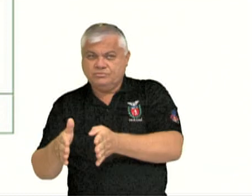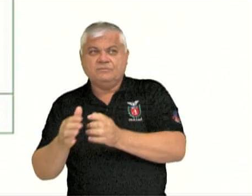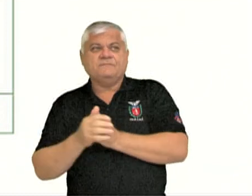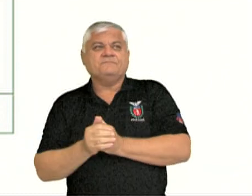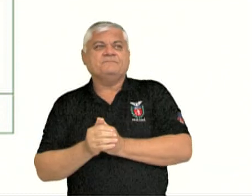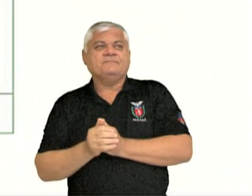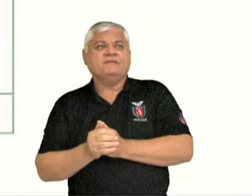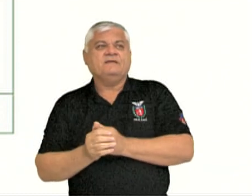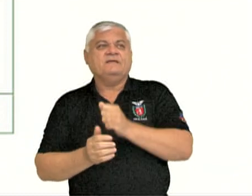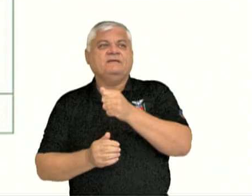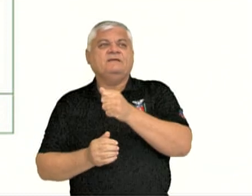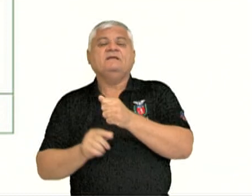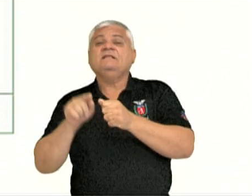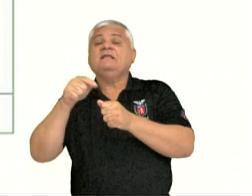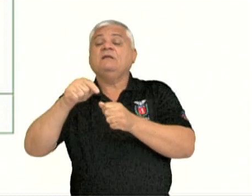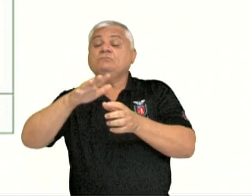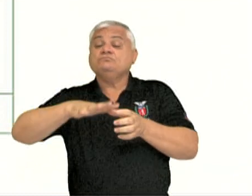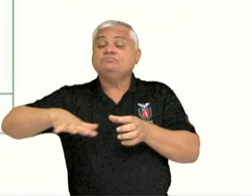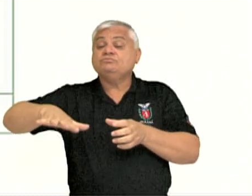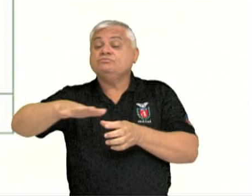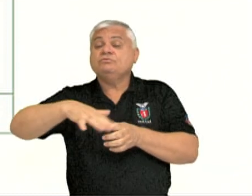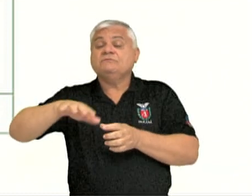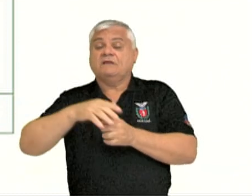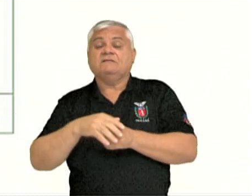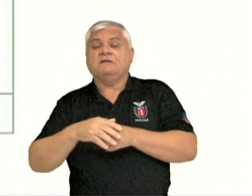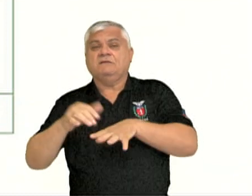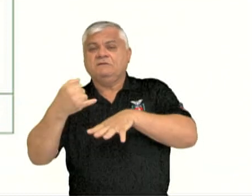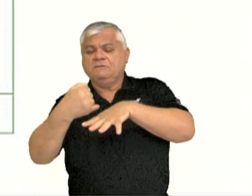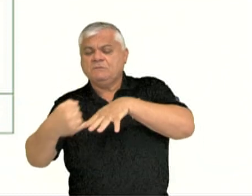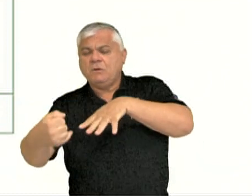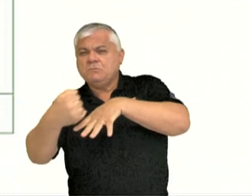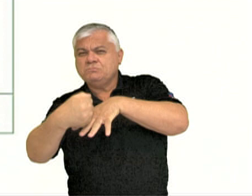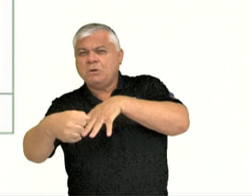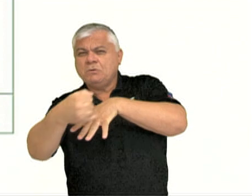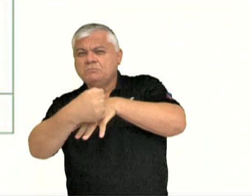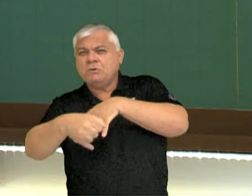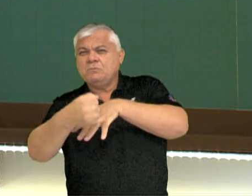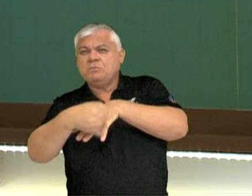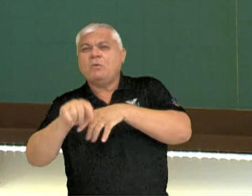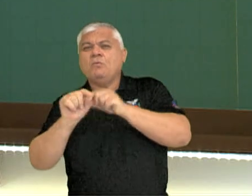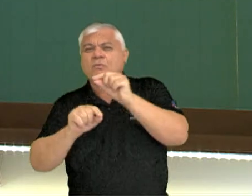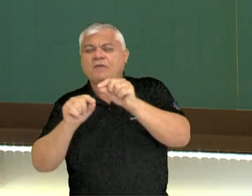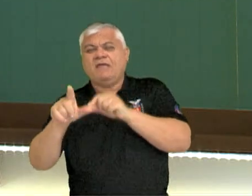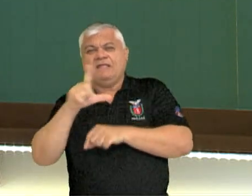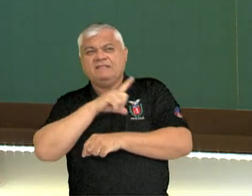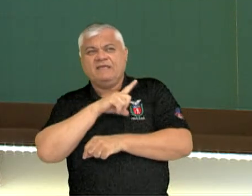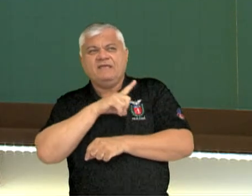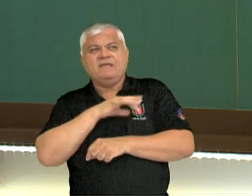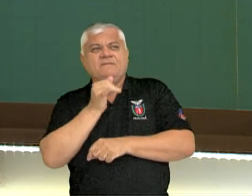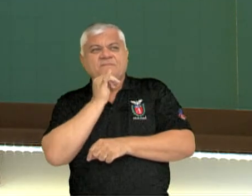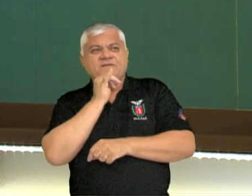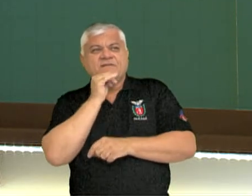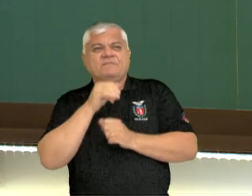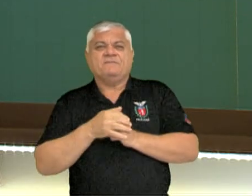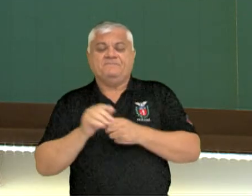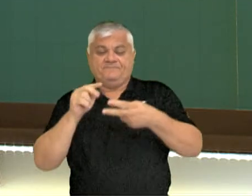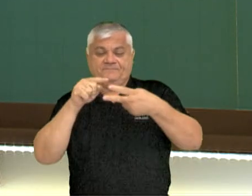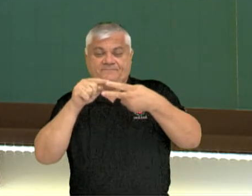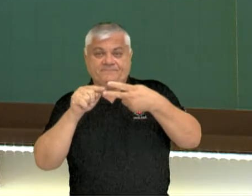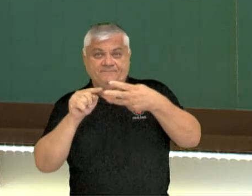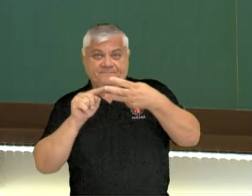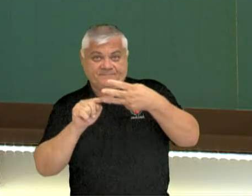filo. Dentro do filo das briófitas, que é popularmente conhecido como briófita, a gente tem 3